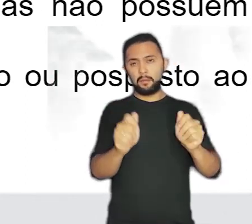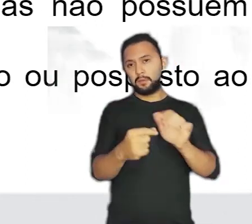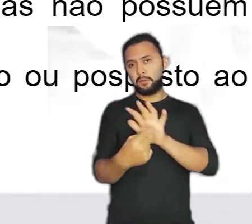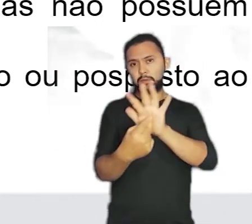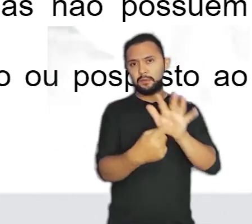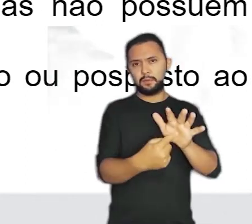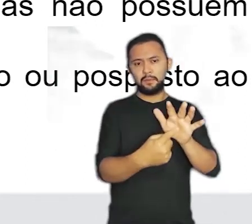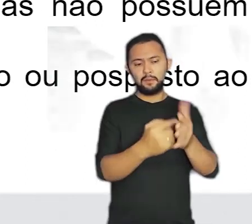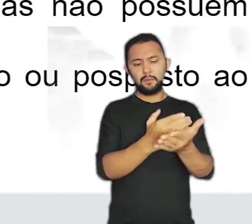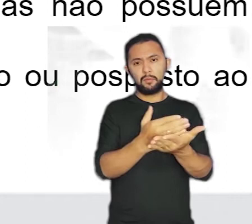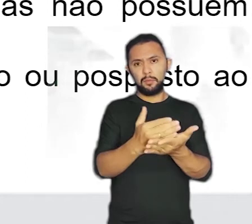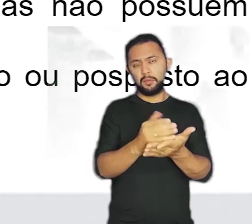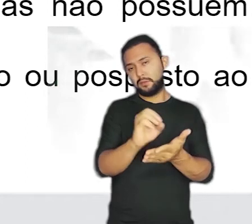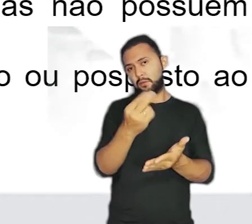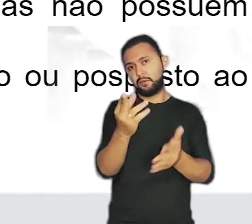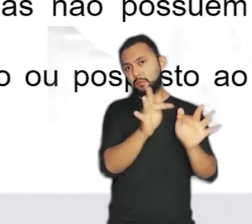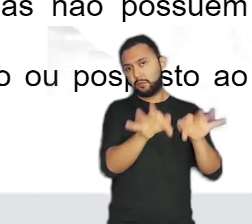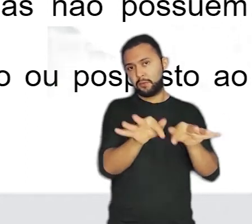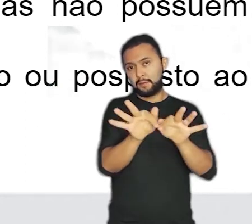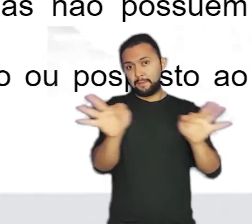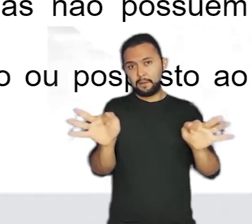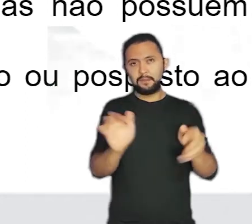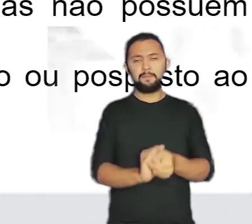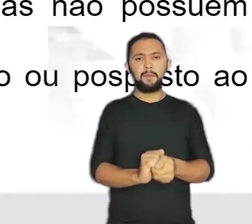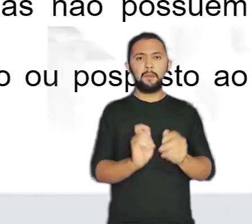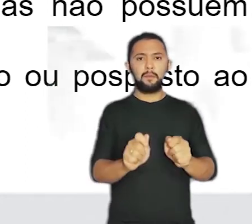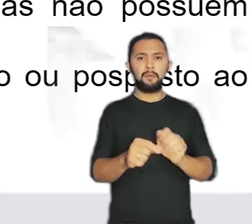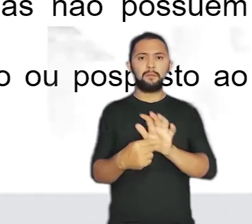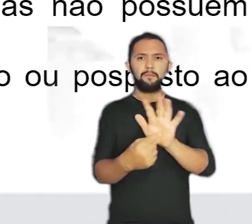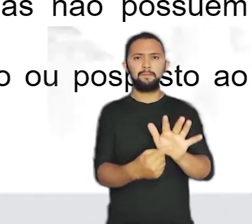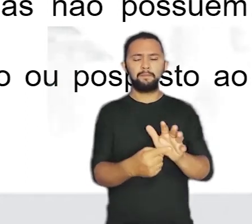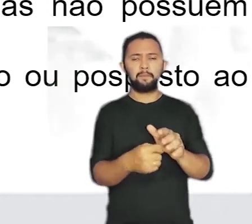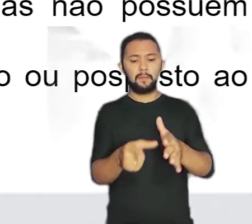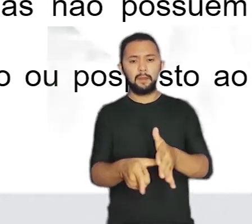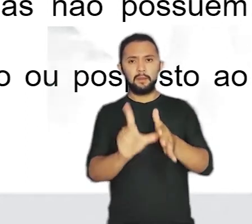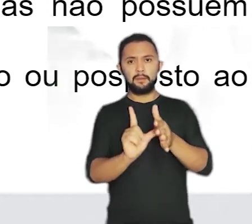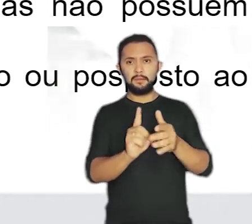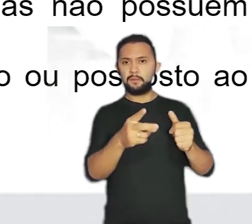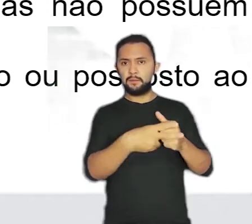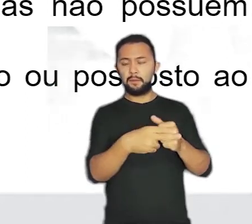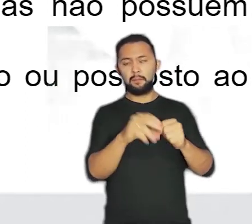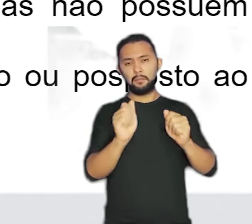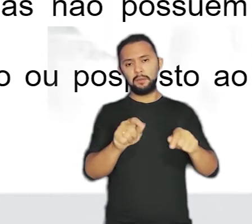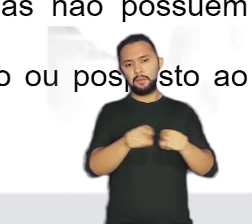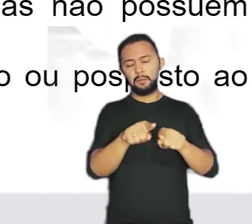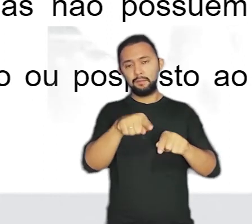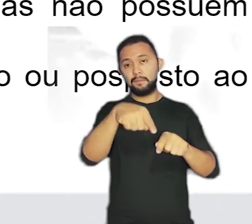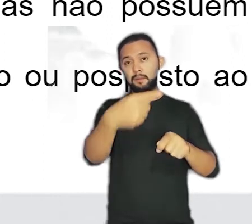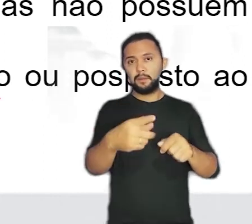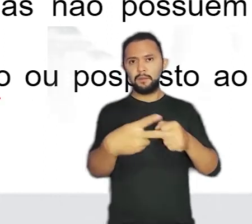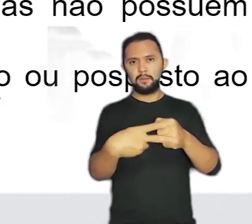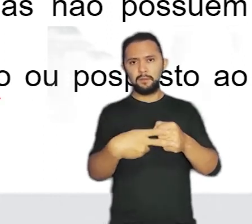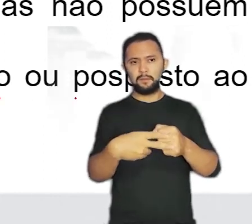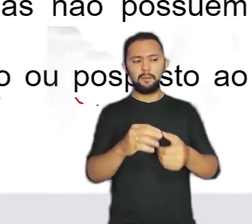aparecer tanto no início quanto no final da oração, né? Pode aparecer antes do verbo ou depois do verbo. Quando ele está antes do verbo, eu chamo